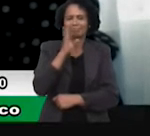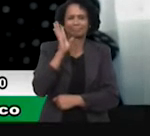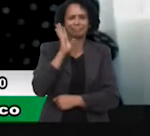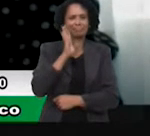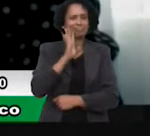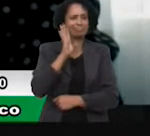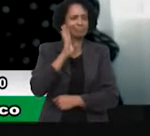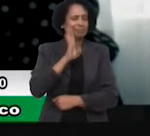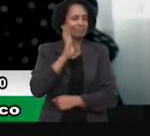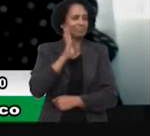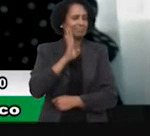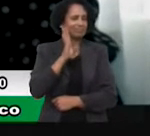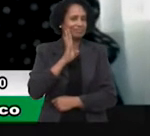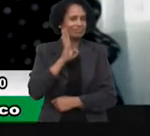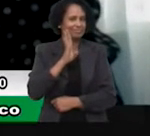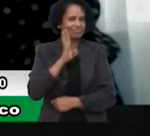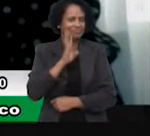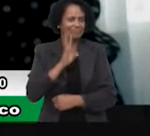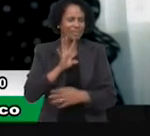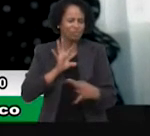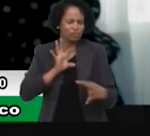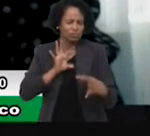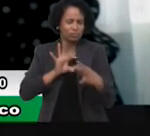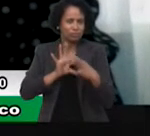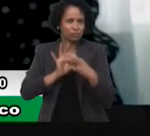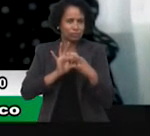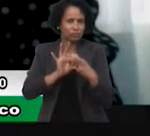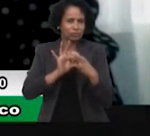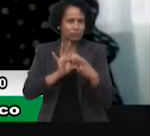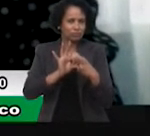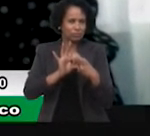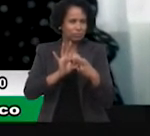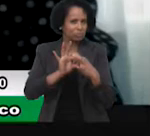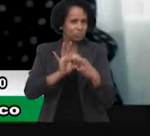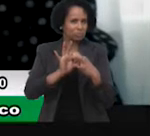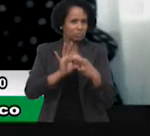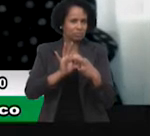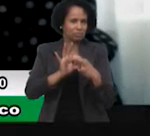que estiveram comigo nos momentos